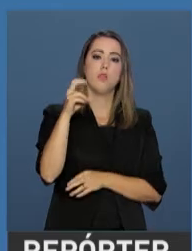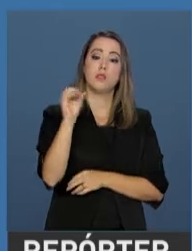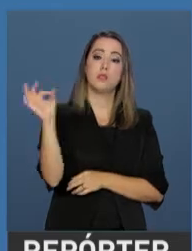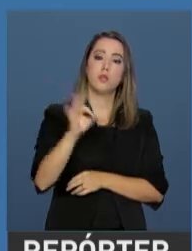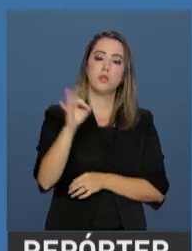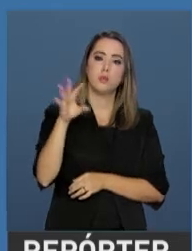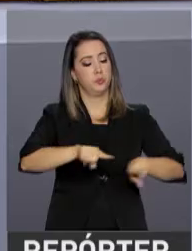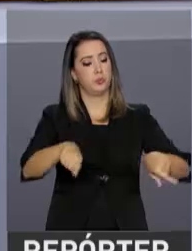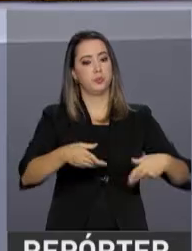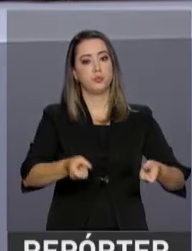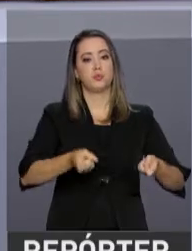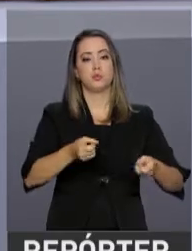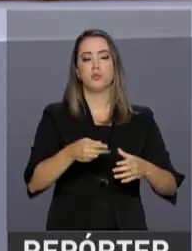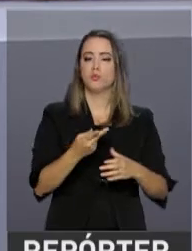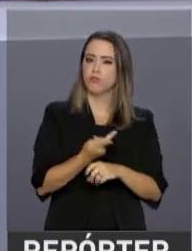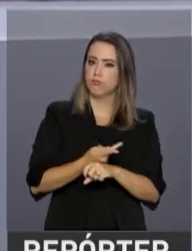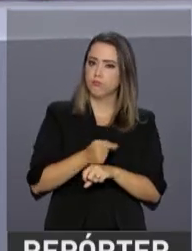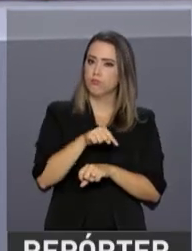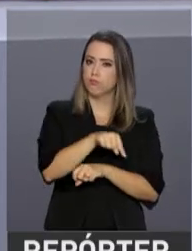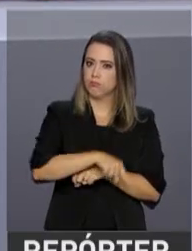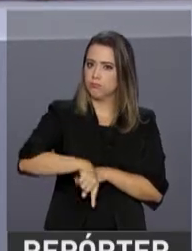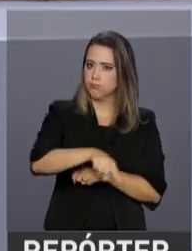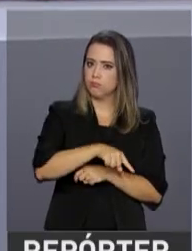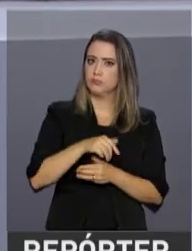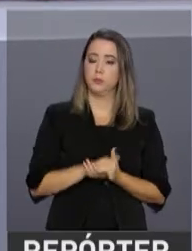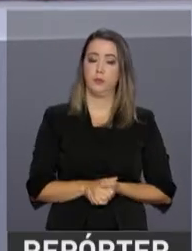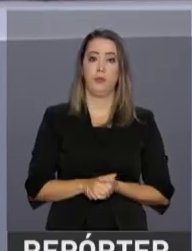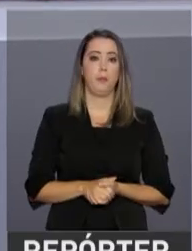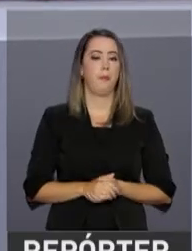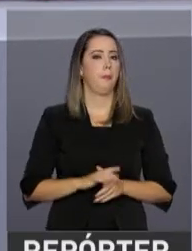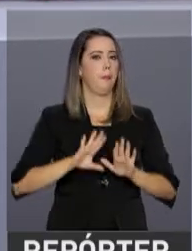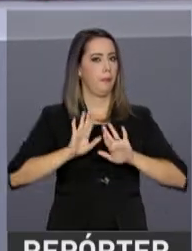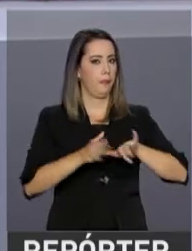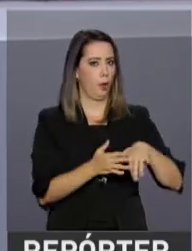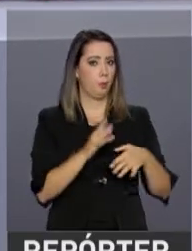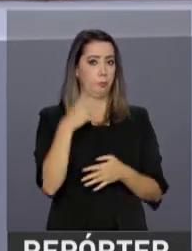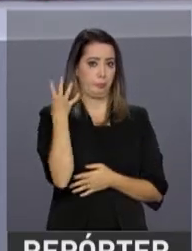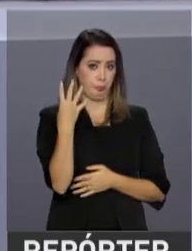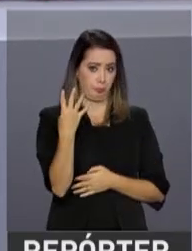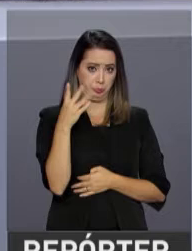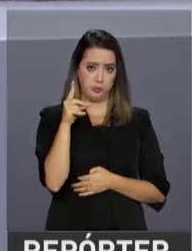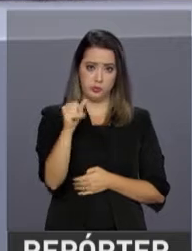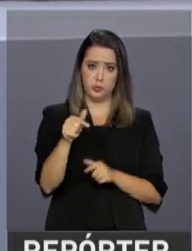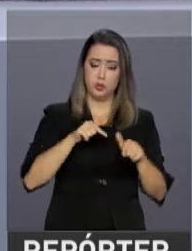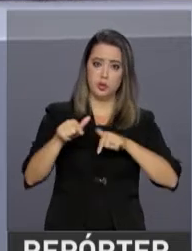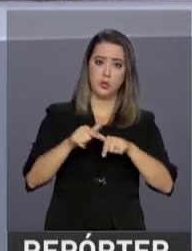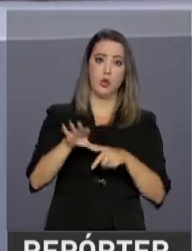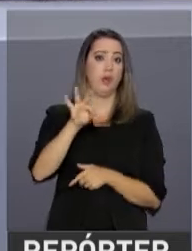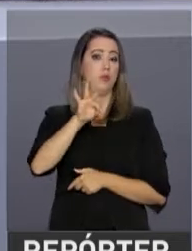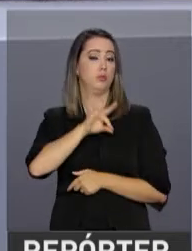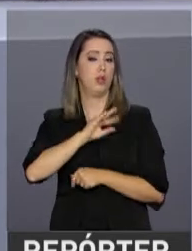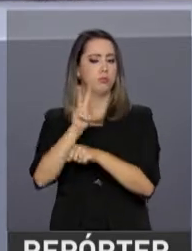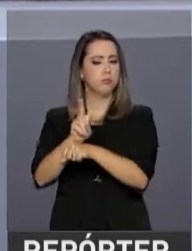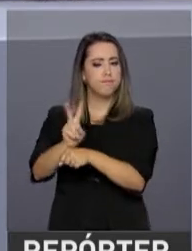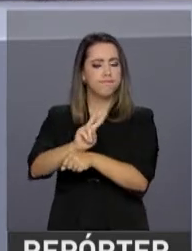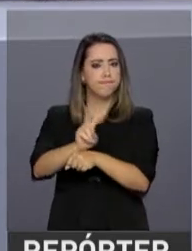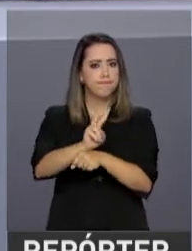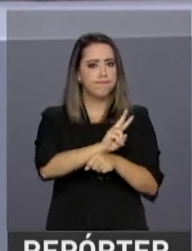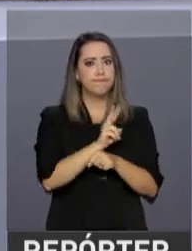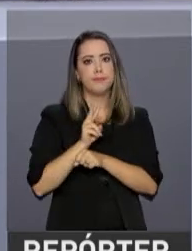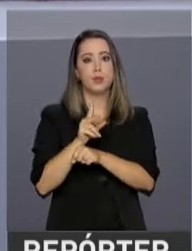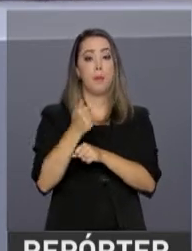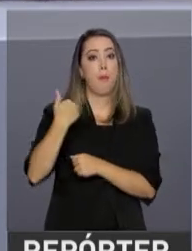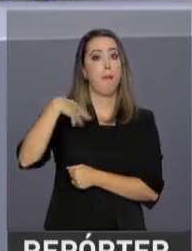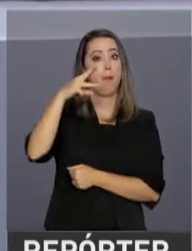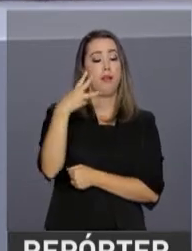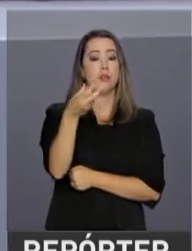no brasil durante os quatro dias da operação rodovida na etapa do feriado de ano novo mais de 36